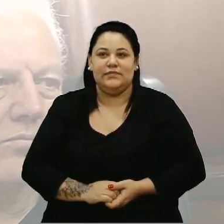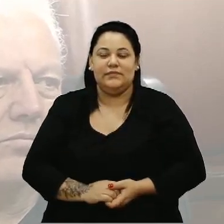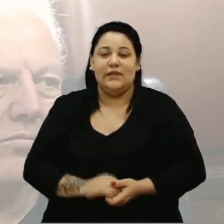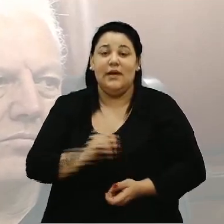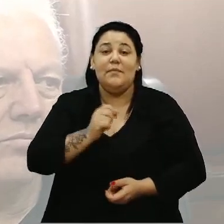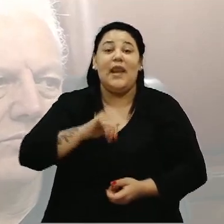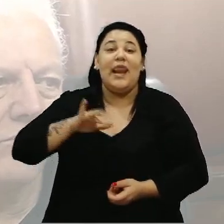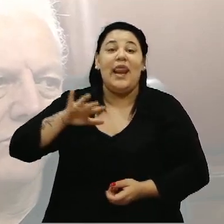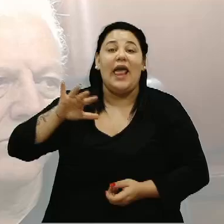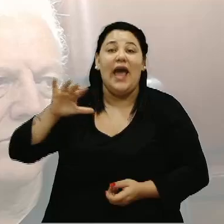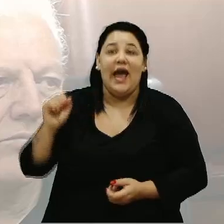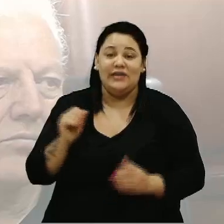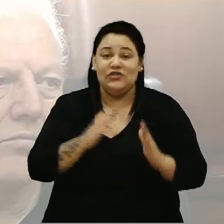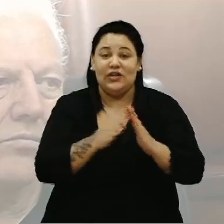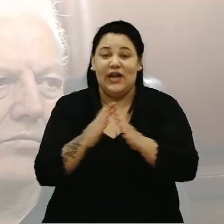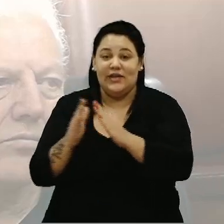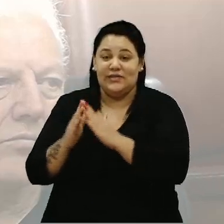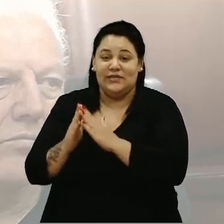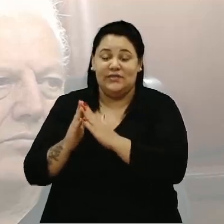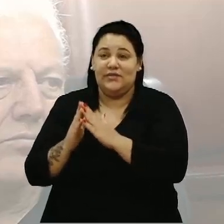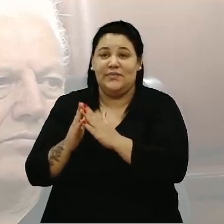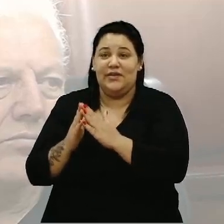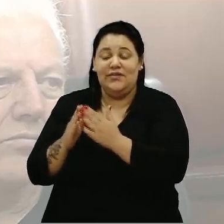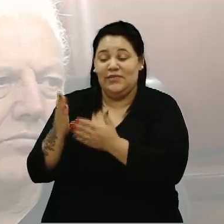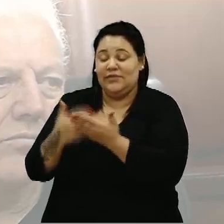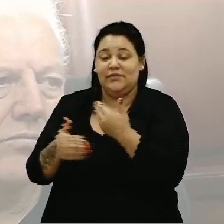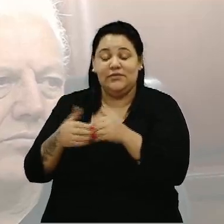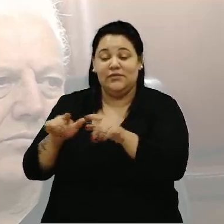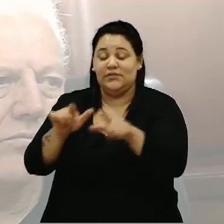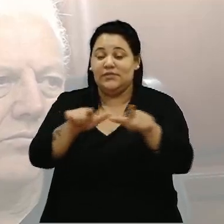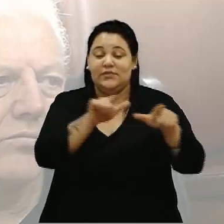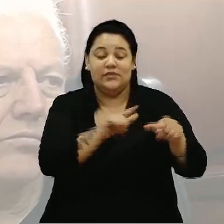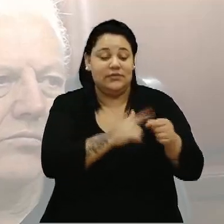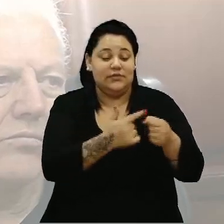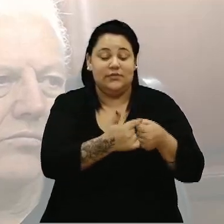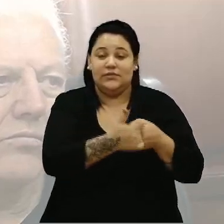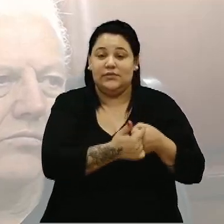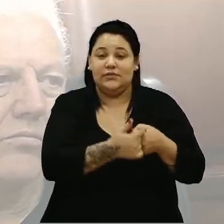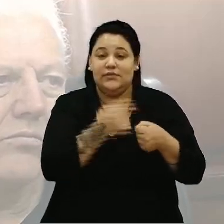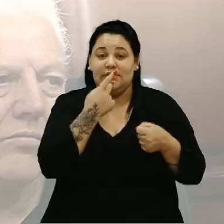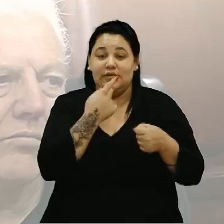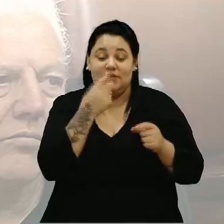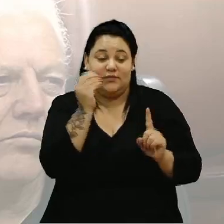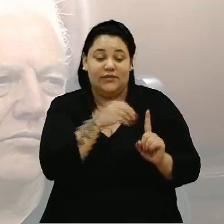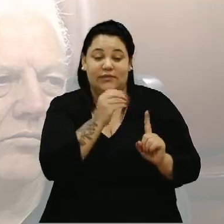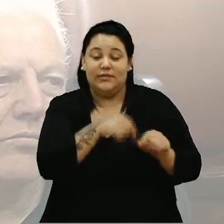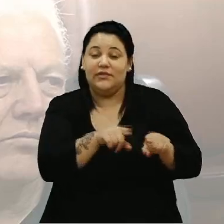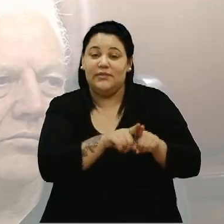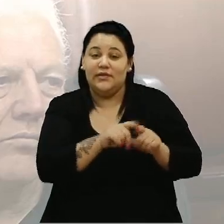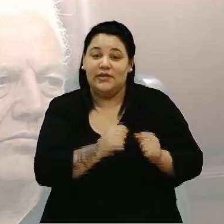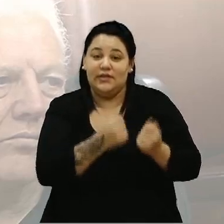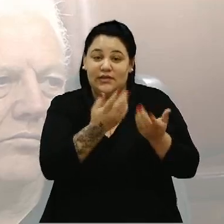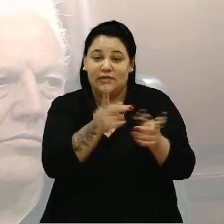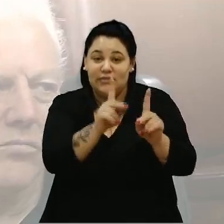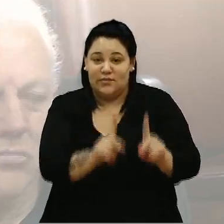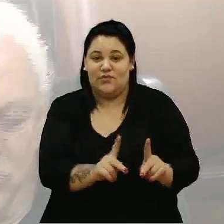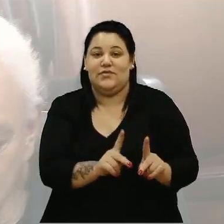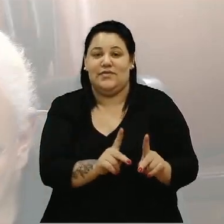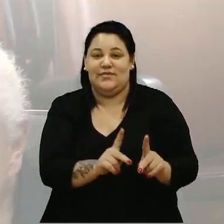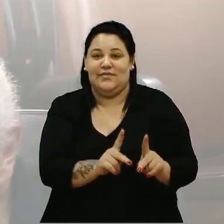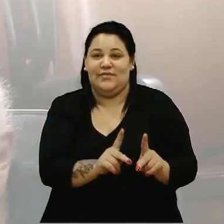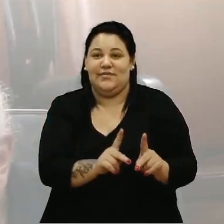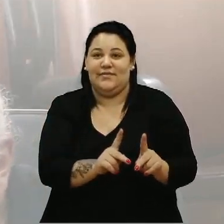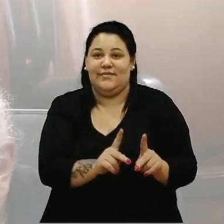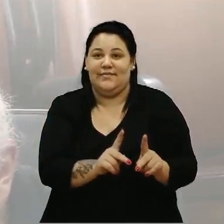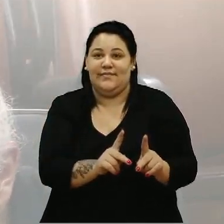Milhares de casas em todos os cantos da cidade, tirando pessoas da vulnerabilidade social e entregando para as pessoas uma